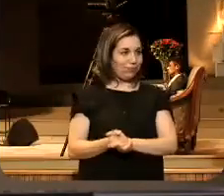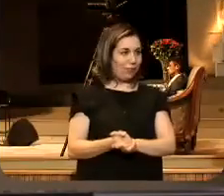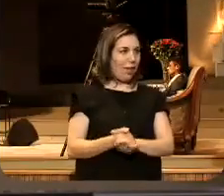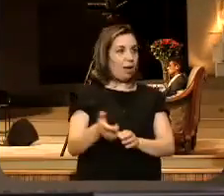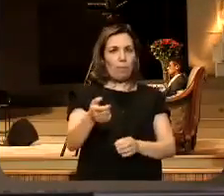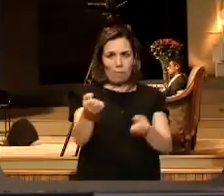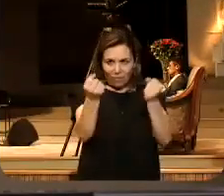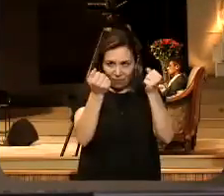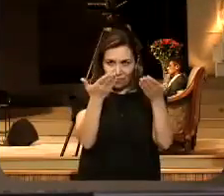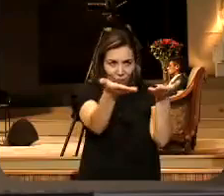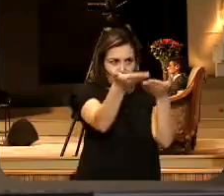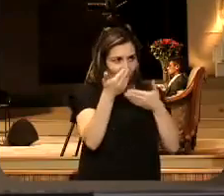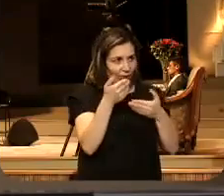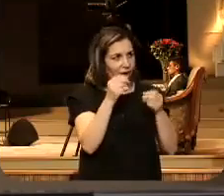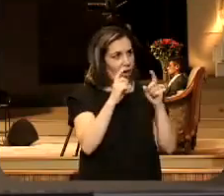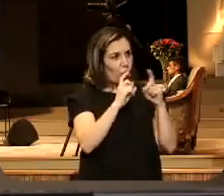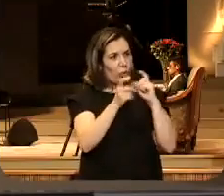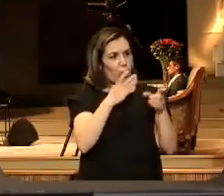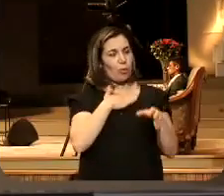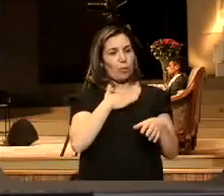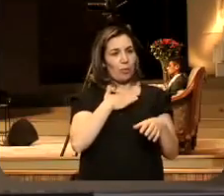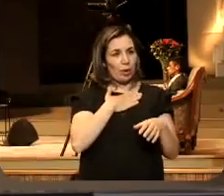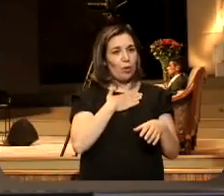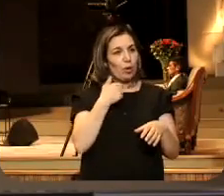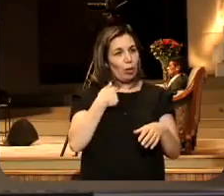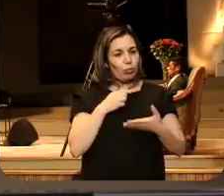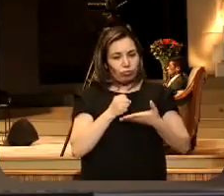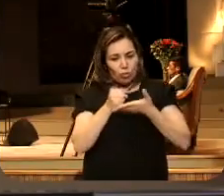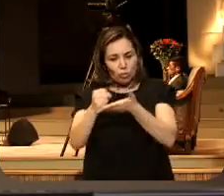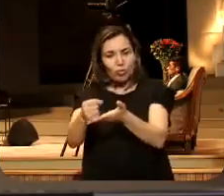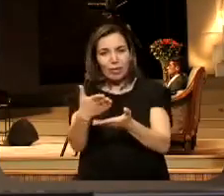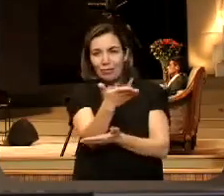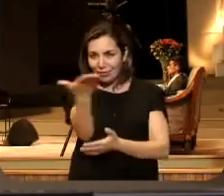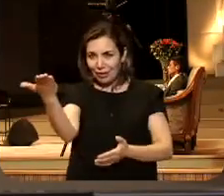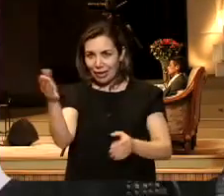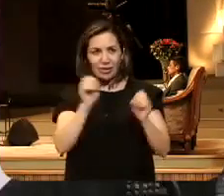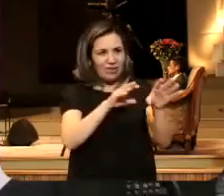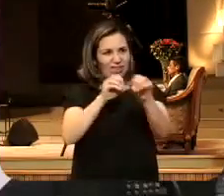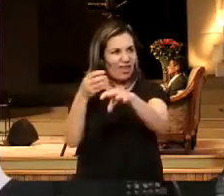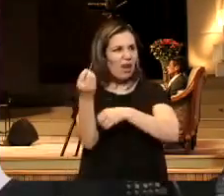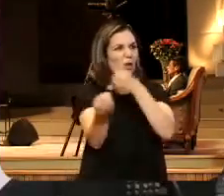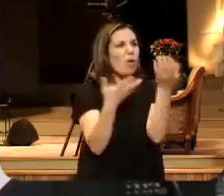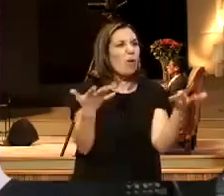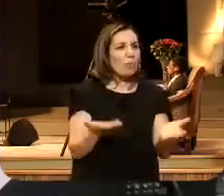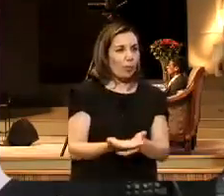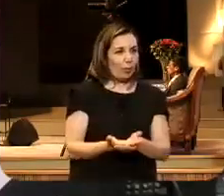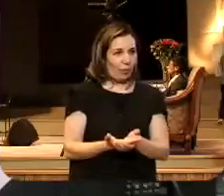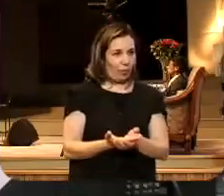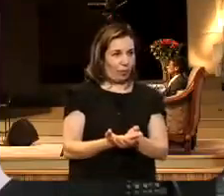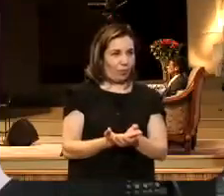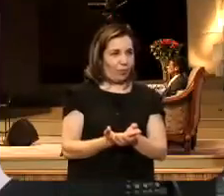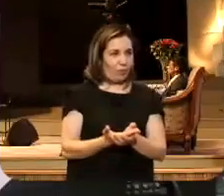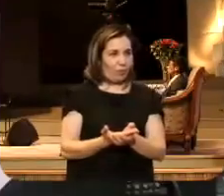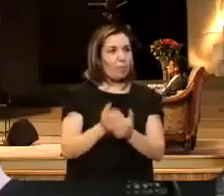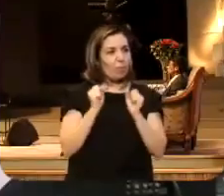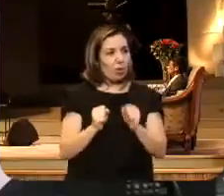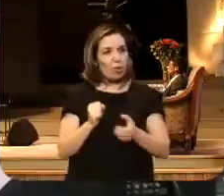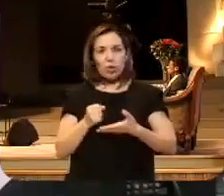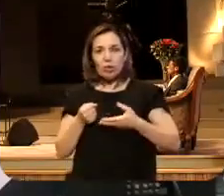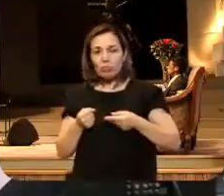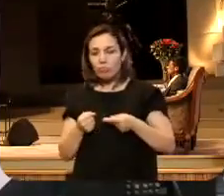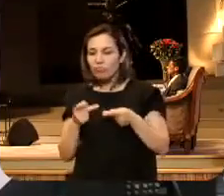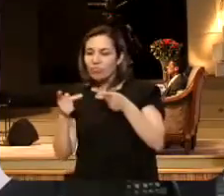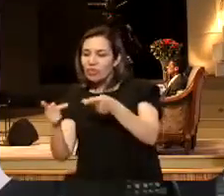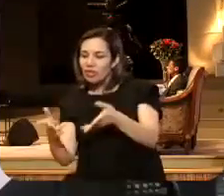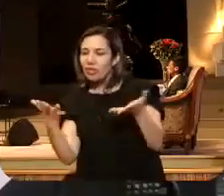vai te ajudar. Nós temos hoje, pela graça de Deus, até mesmo uma metodologia de como nos aproximar, escutando